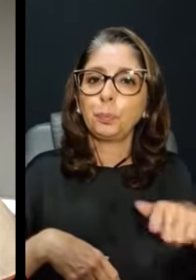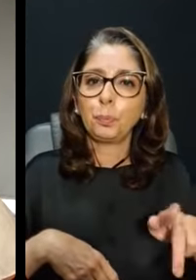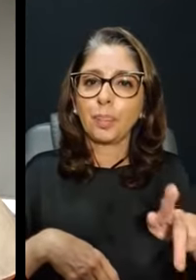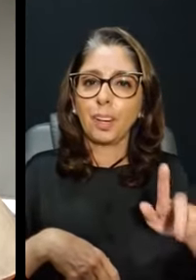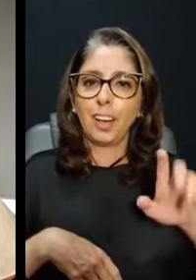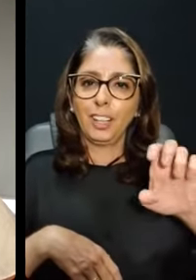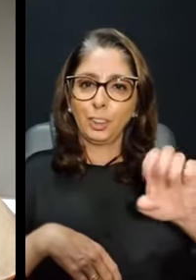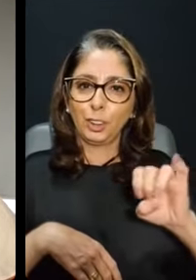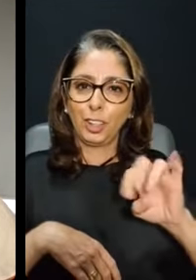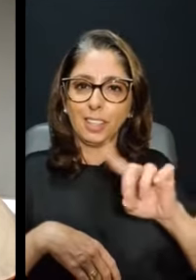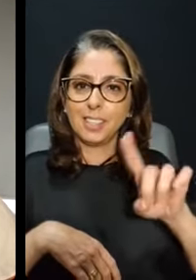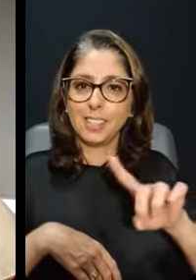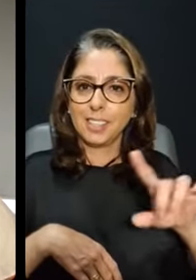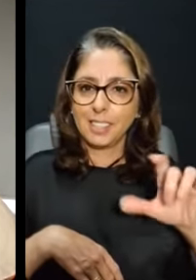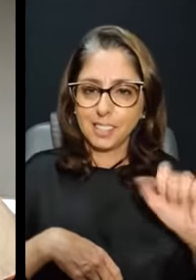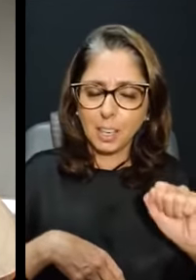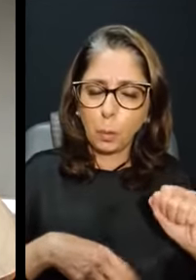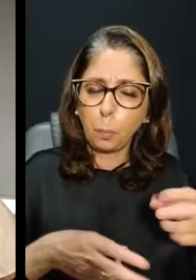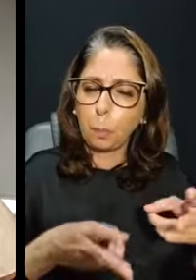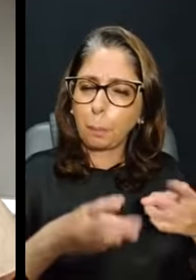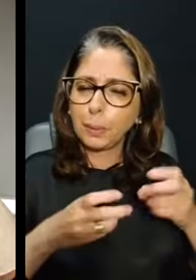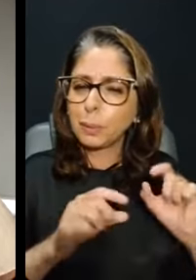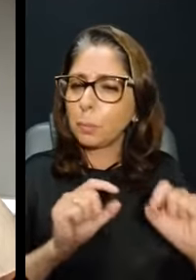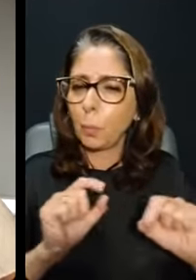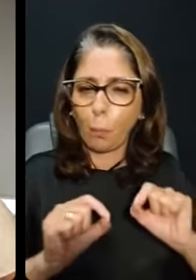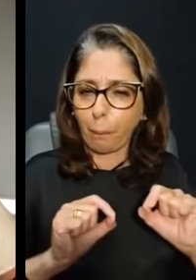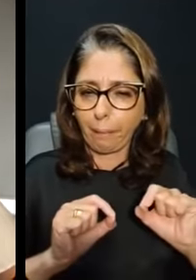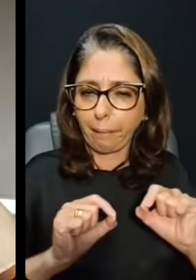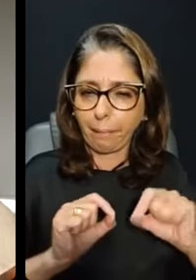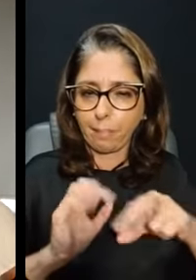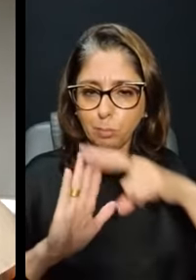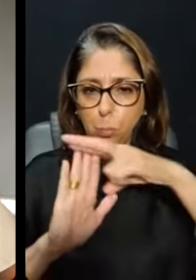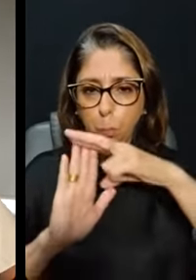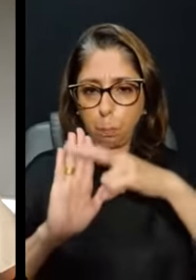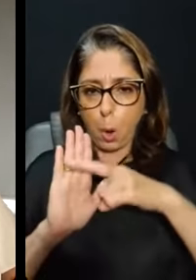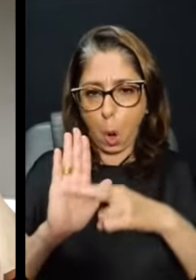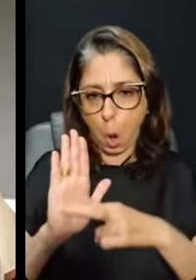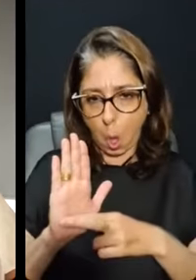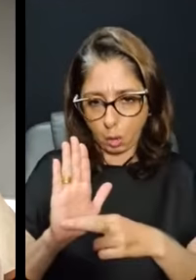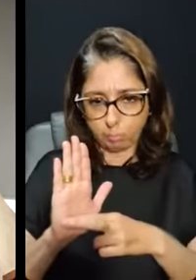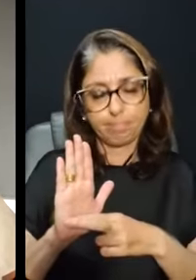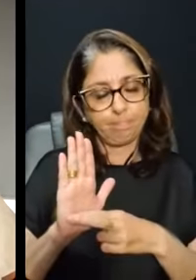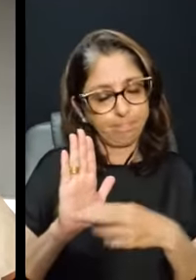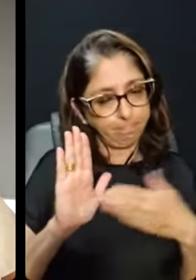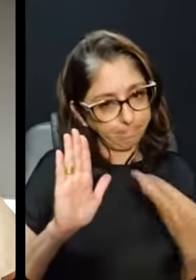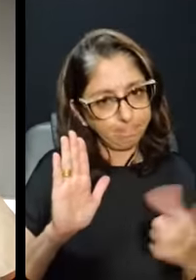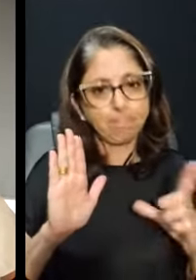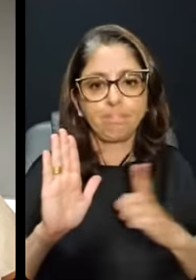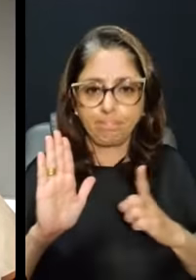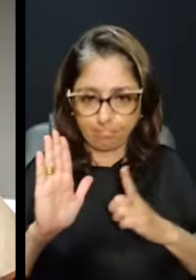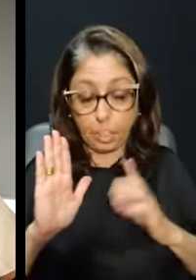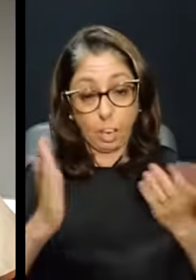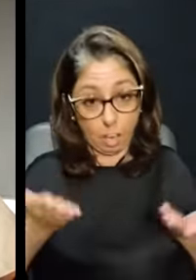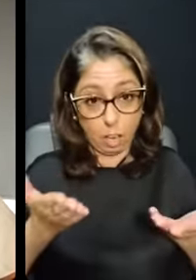elas não atendem todo mundo. É claro que existe um conjunto de regras e diretrizes que são realmente base, e isso tem que ser